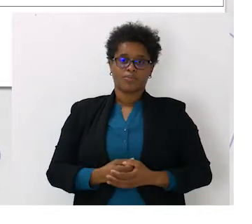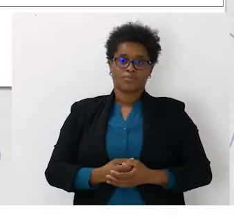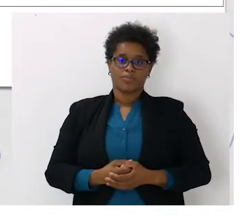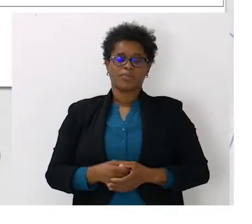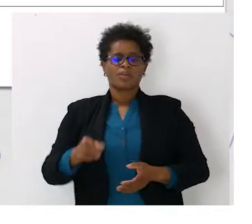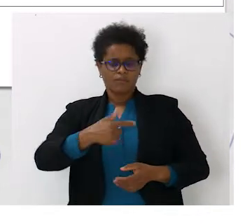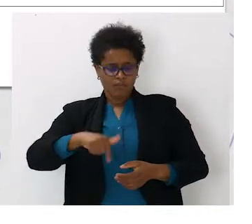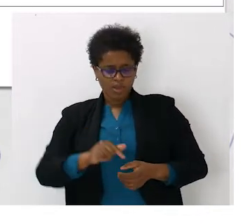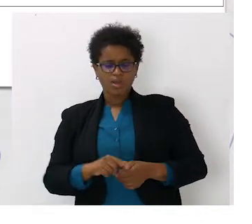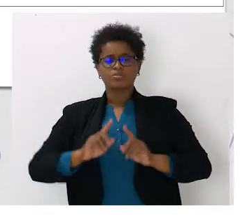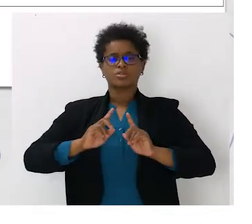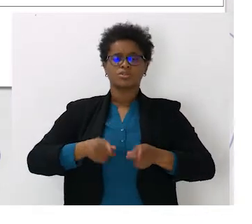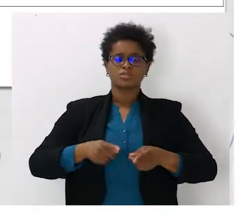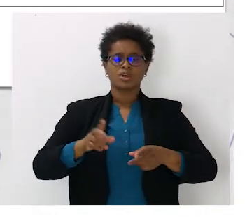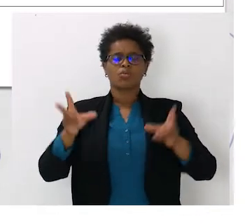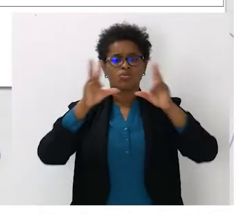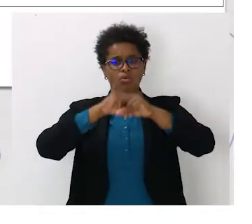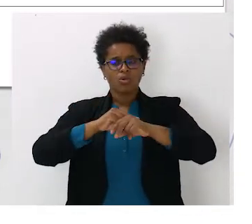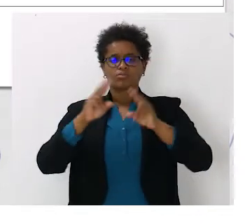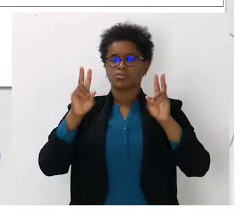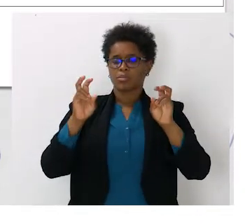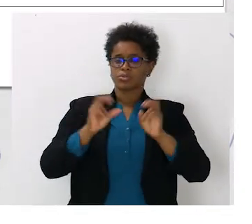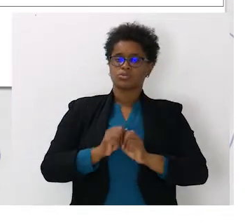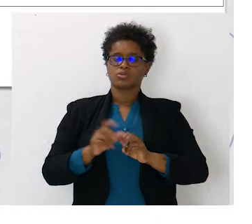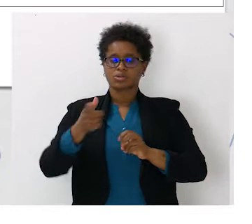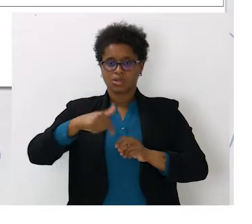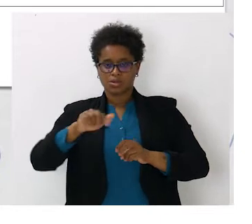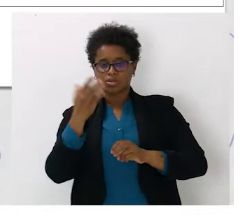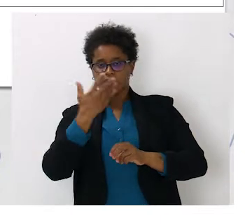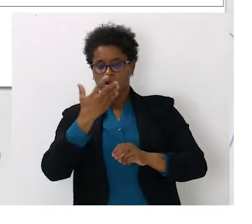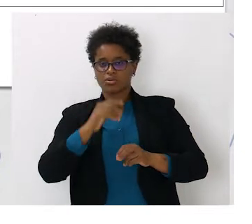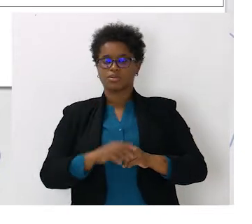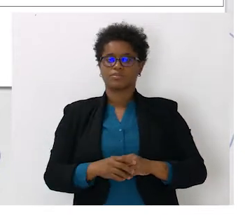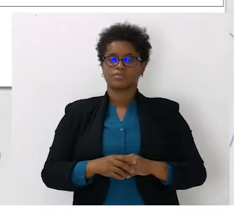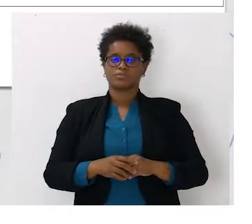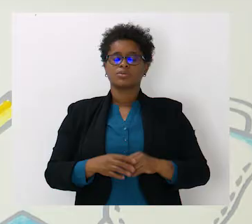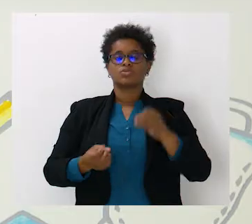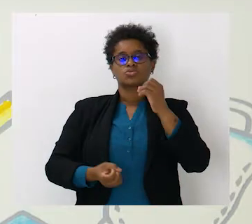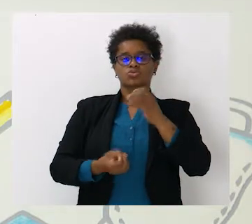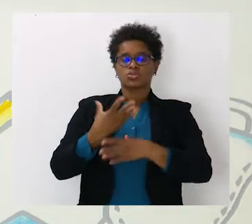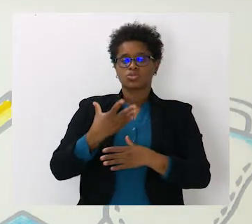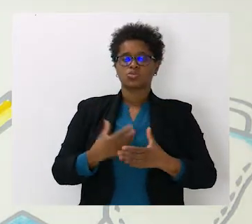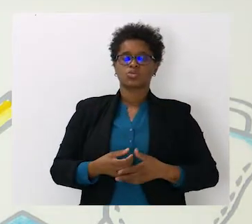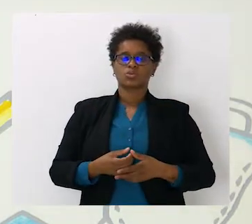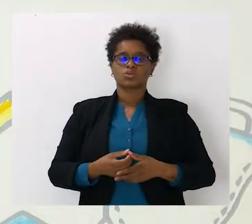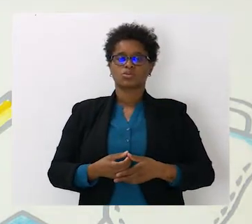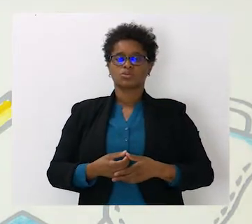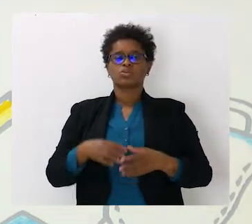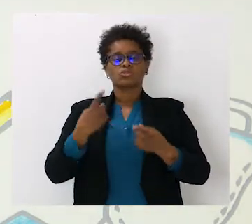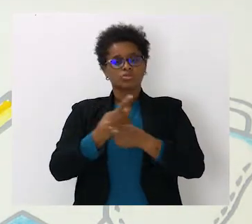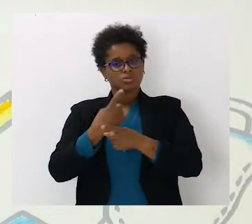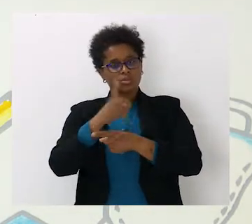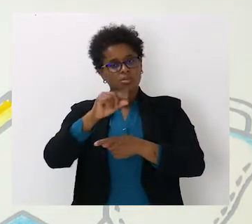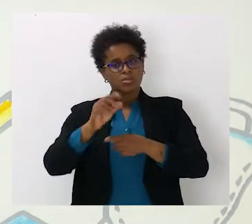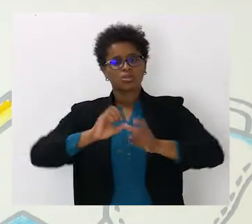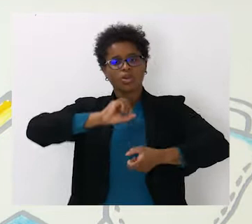Portanto, vamos entrar no novo capítulo da nossa aula, que surgiu como